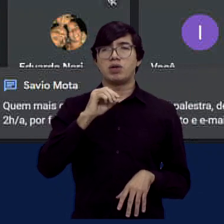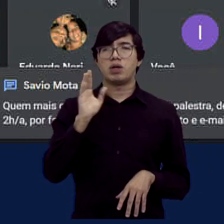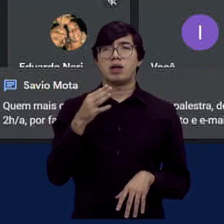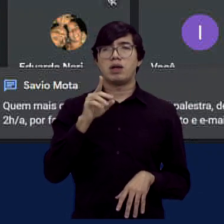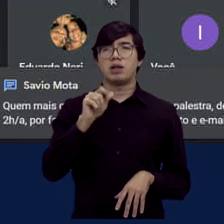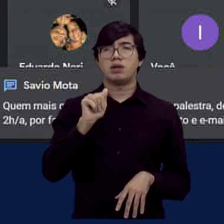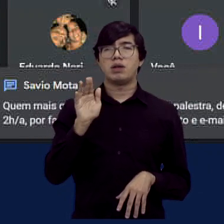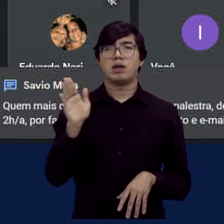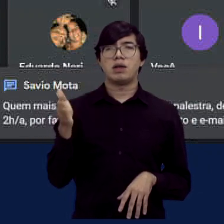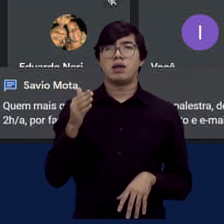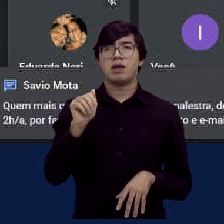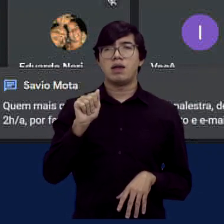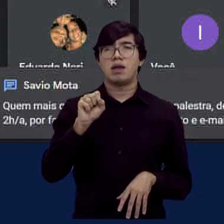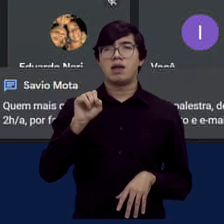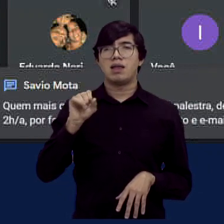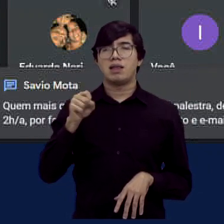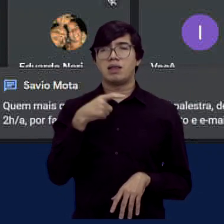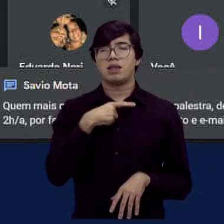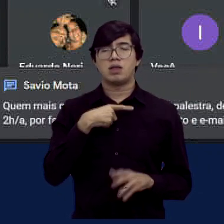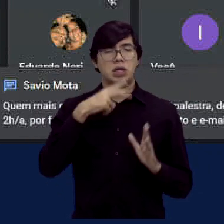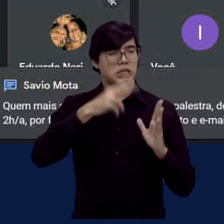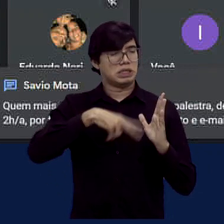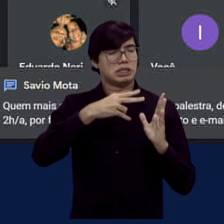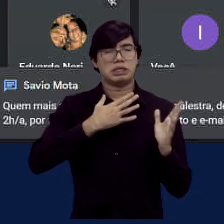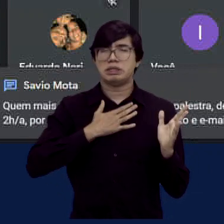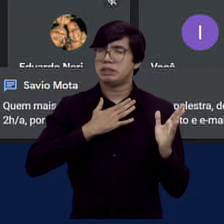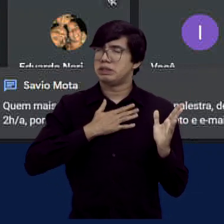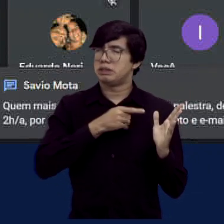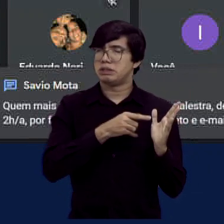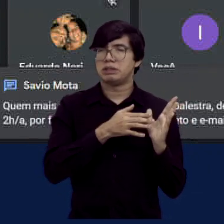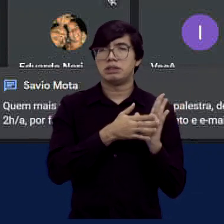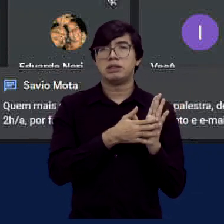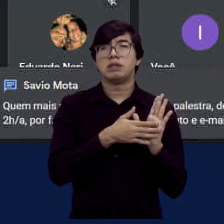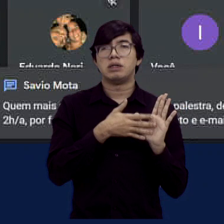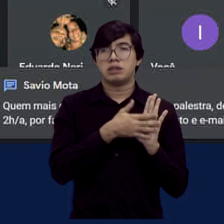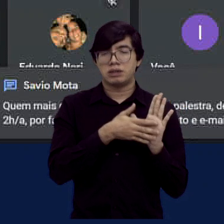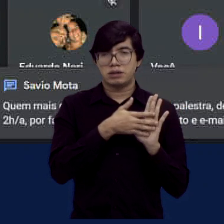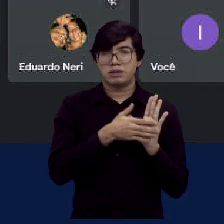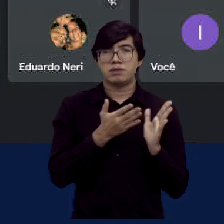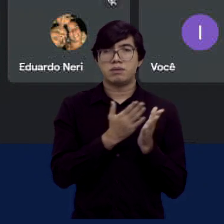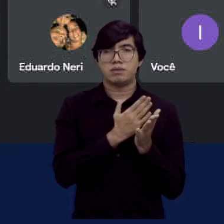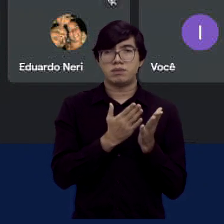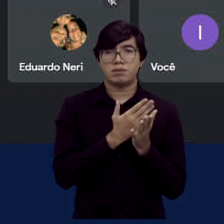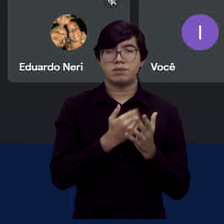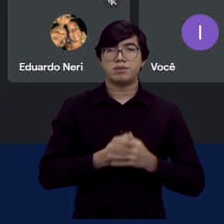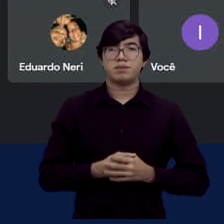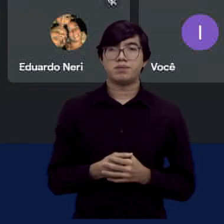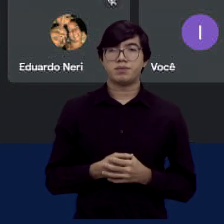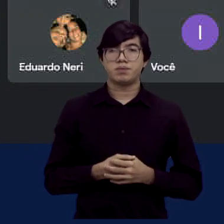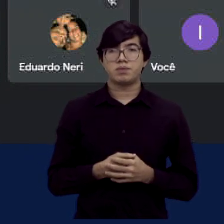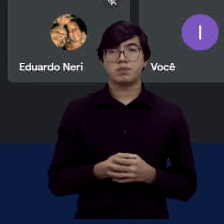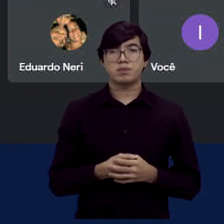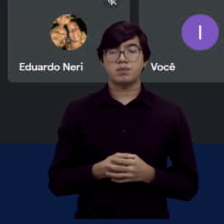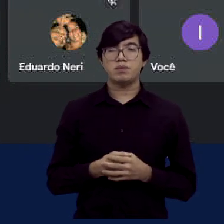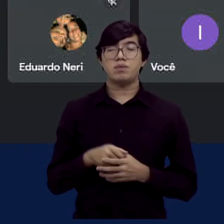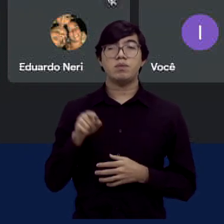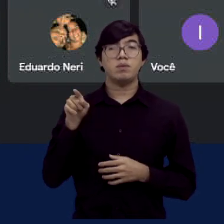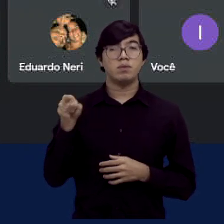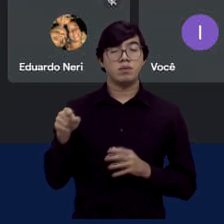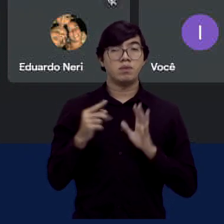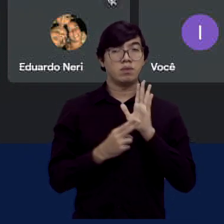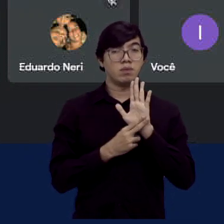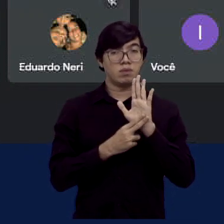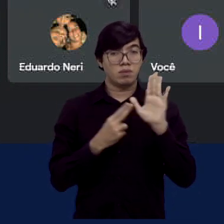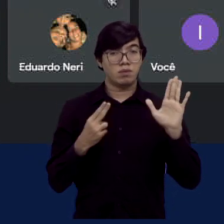era um autor que eu adorava. Outro que envolve uma questão racial, né? Exatamente. Era um autor que, inclusive,